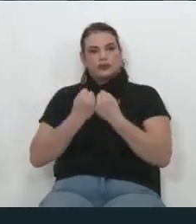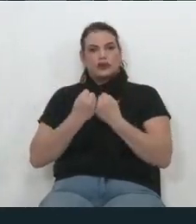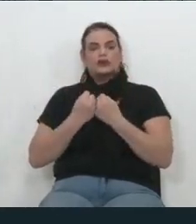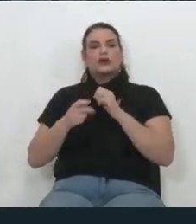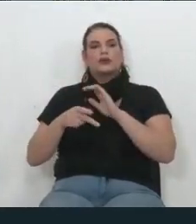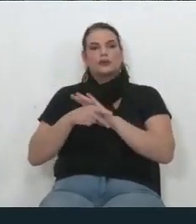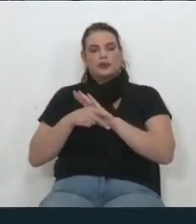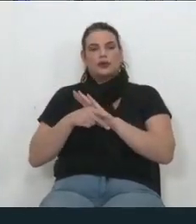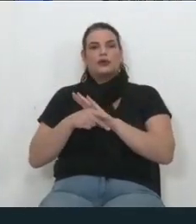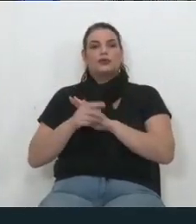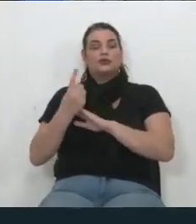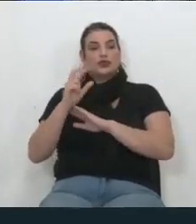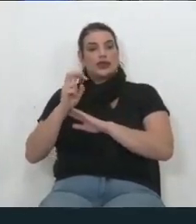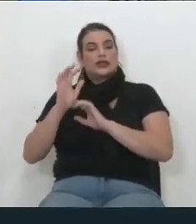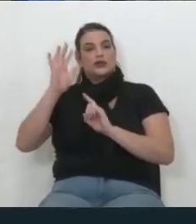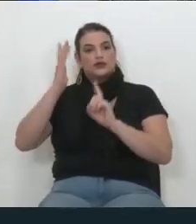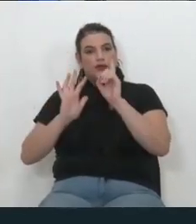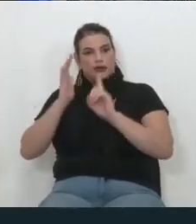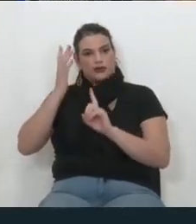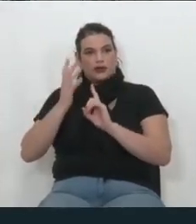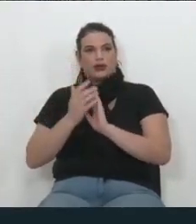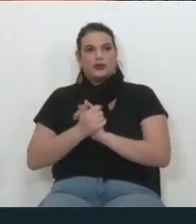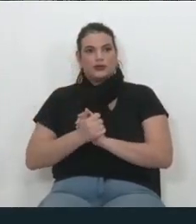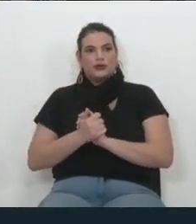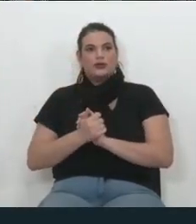no dia 15 de fevereiro.